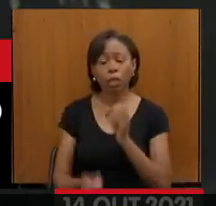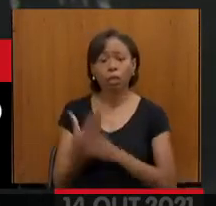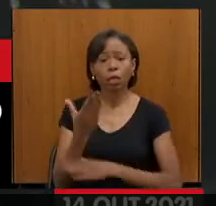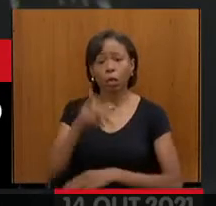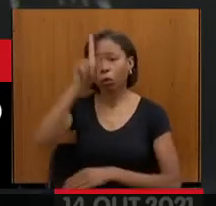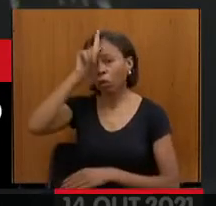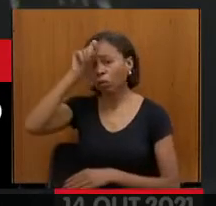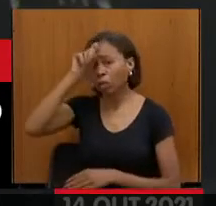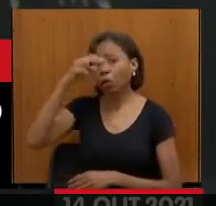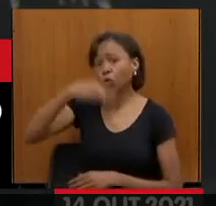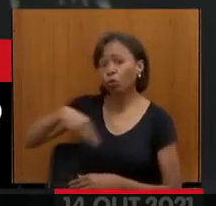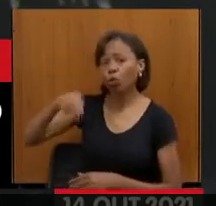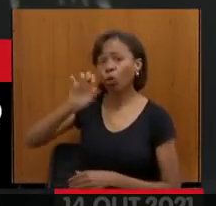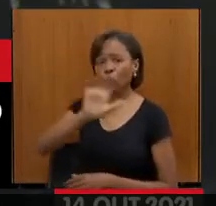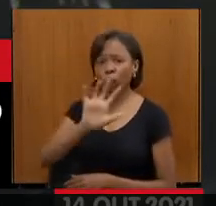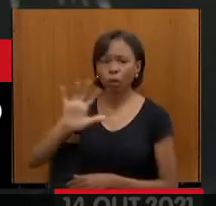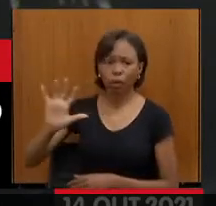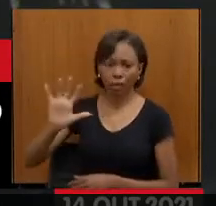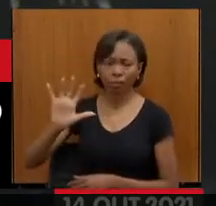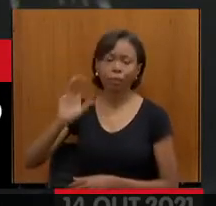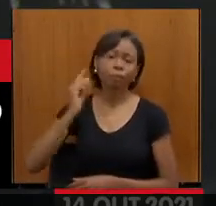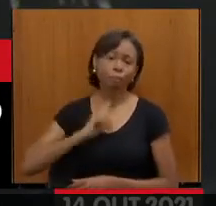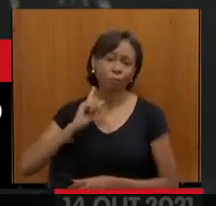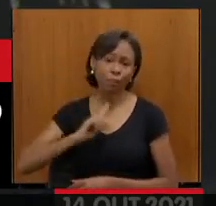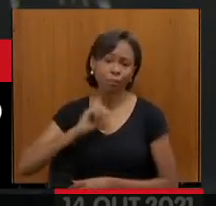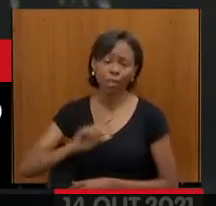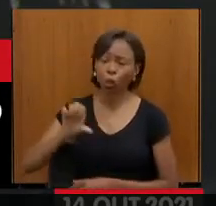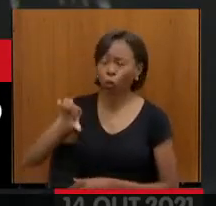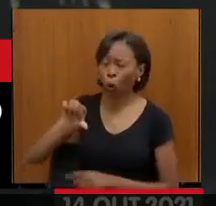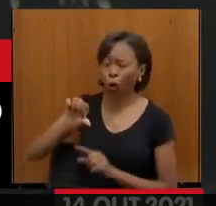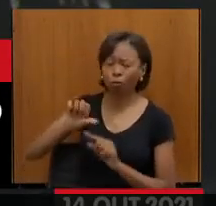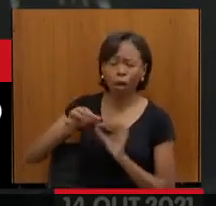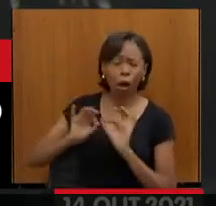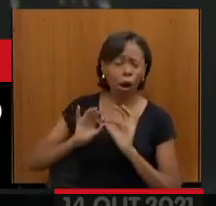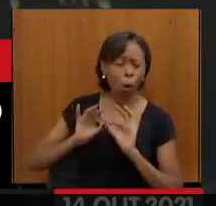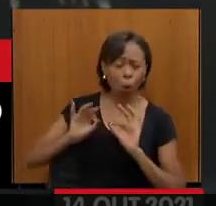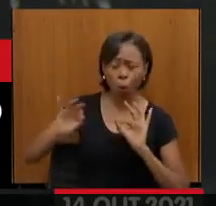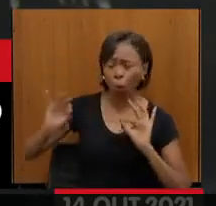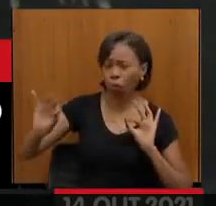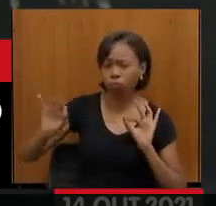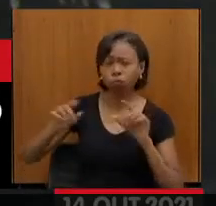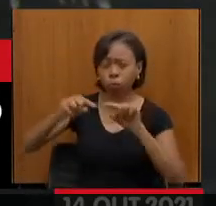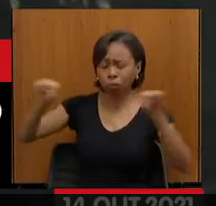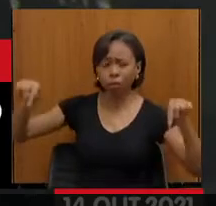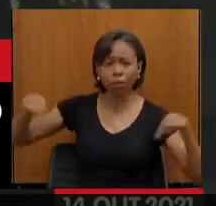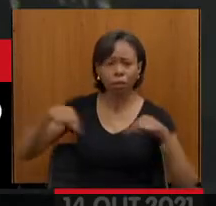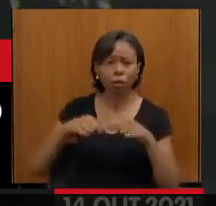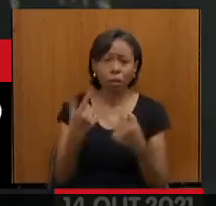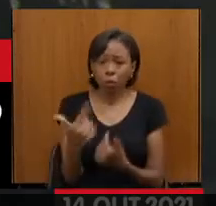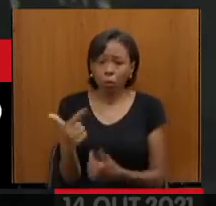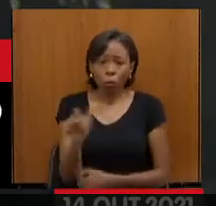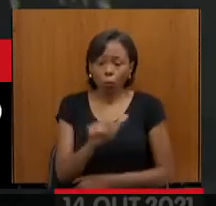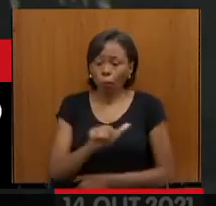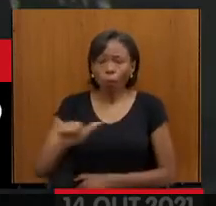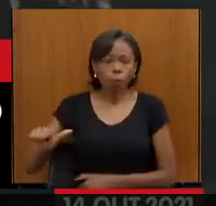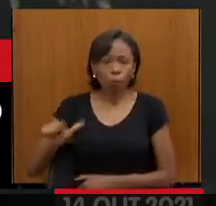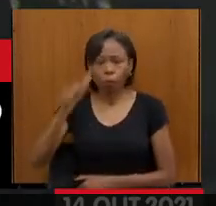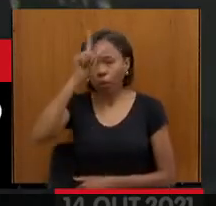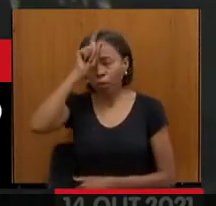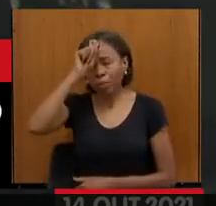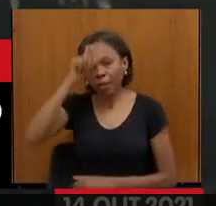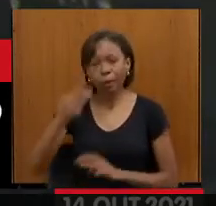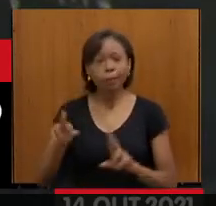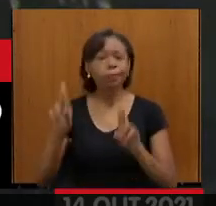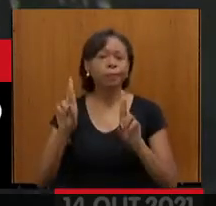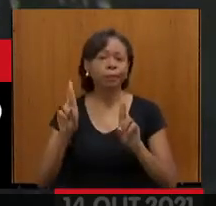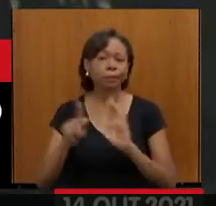de enorme extensão territorial e que não tem um hospital sequer de responsabilidade do governo do Estado.